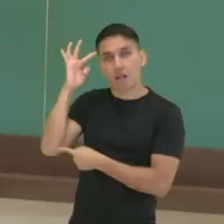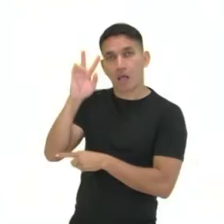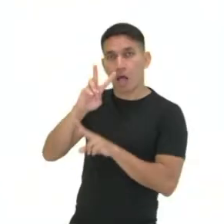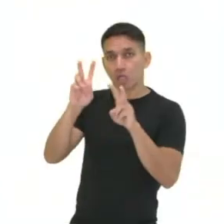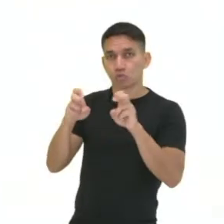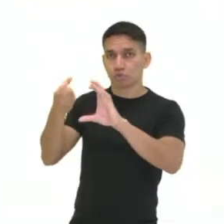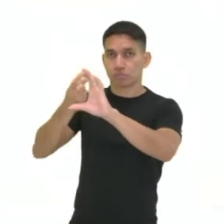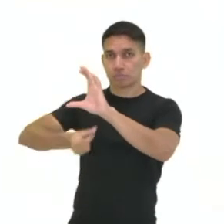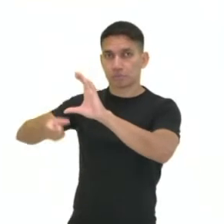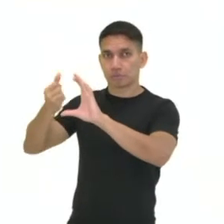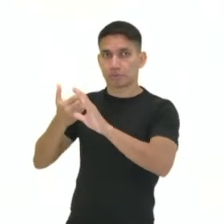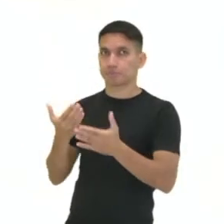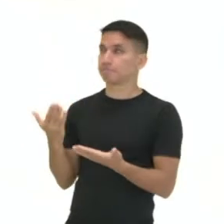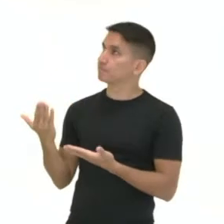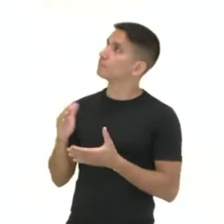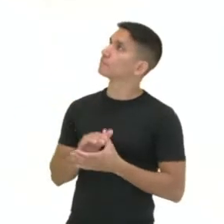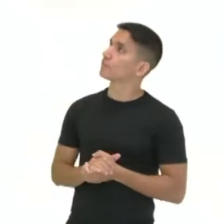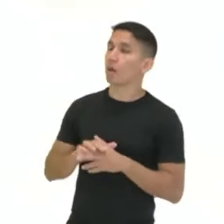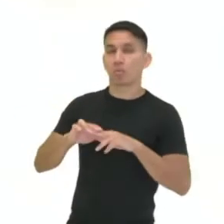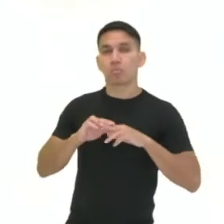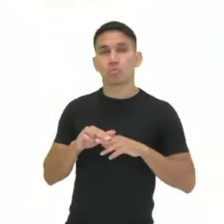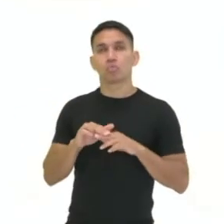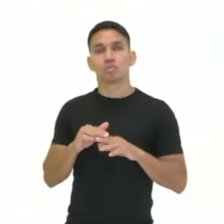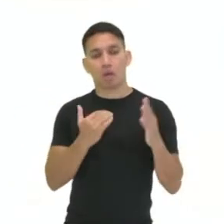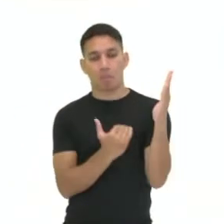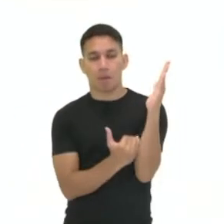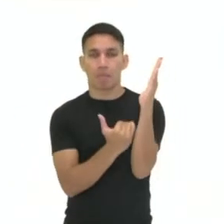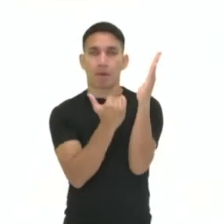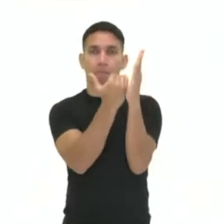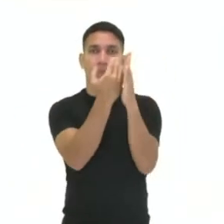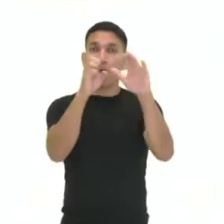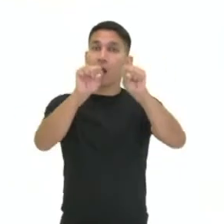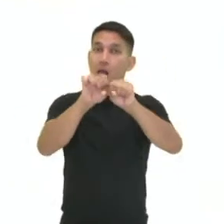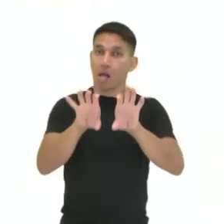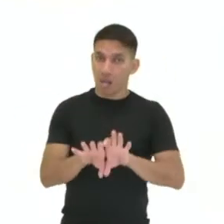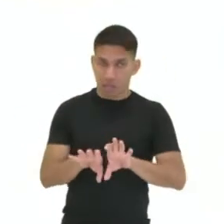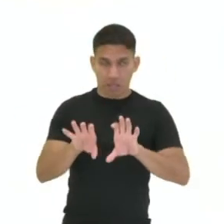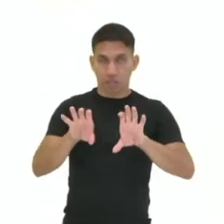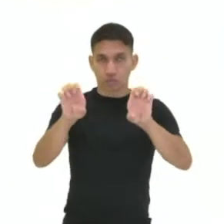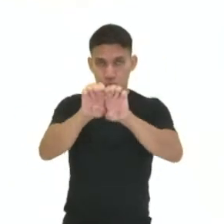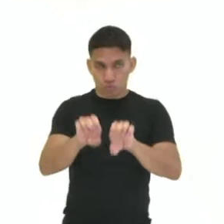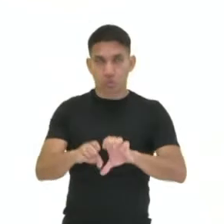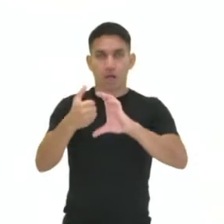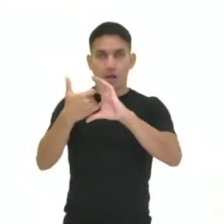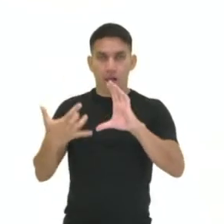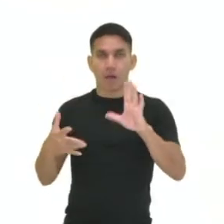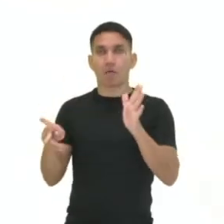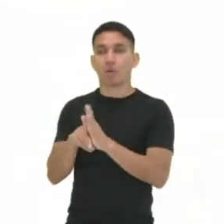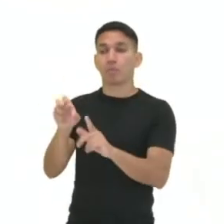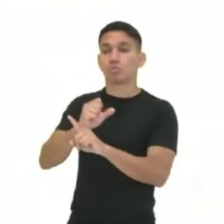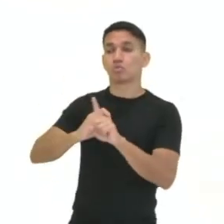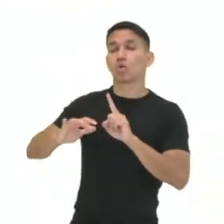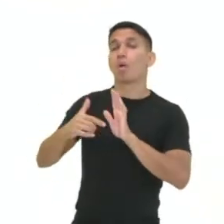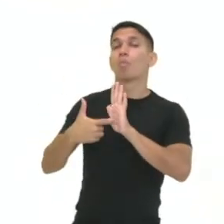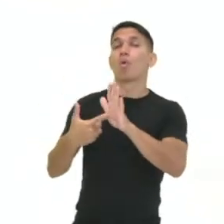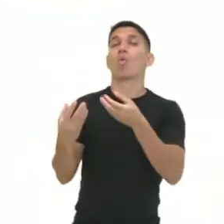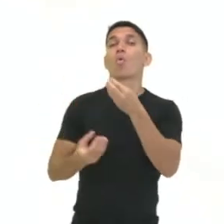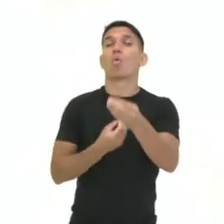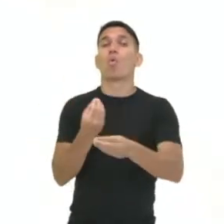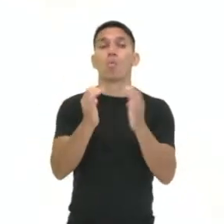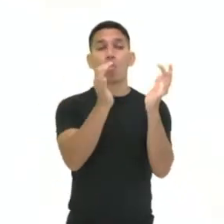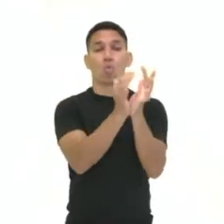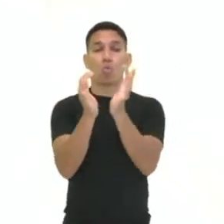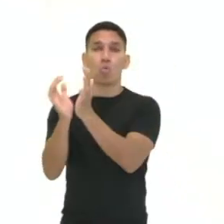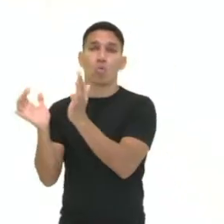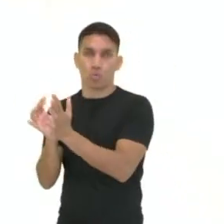capitalismo. Então, estratificação é uma das características da estrutura de uma sociedade que diz respeito à maneira como os grupos são